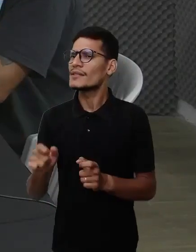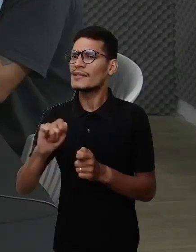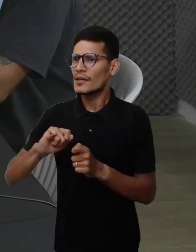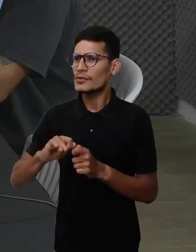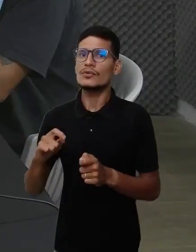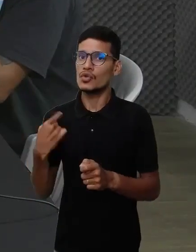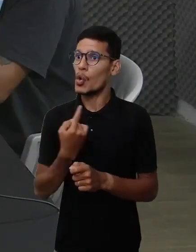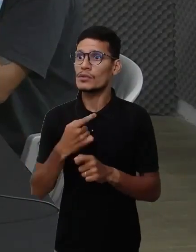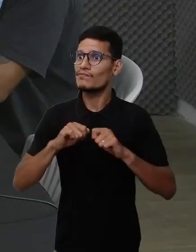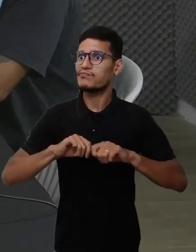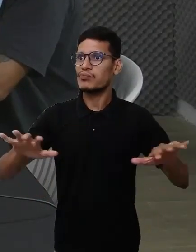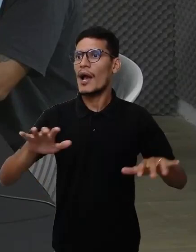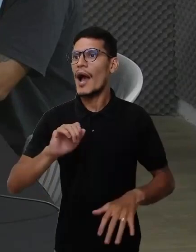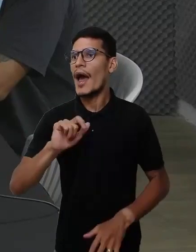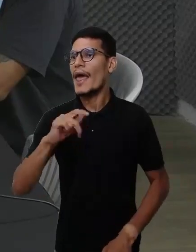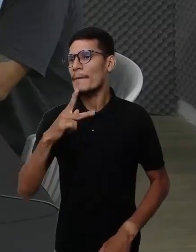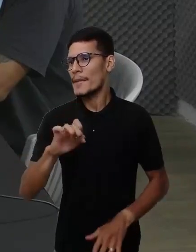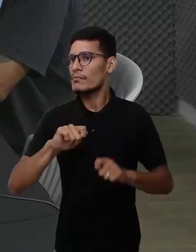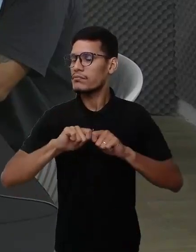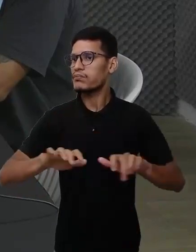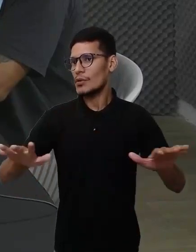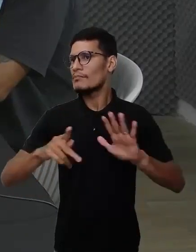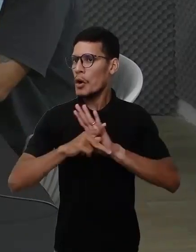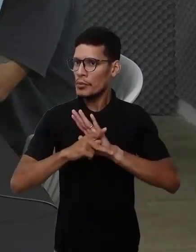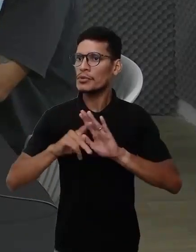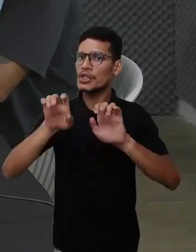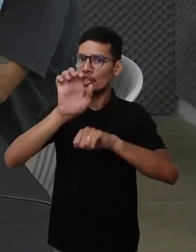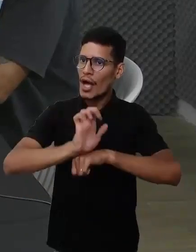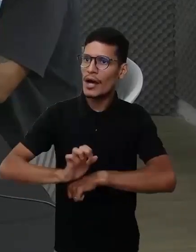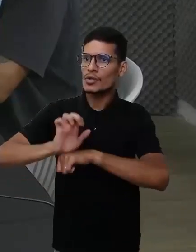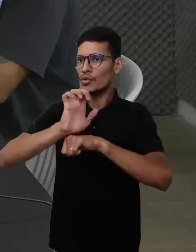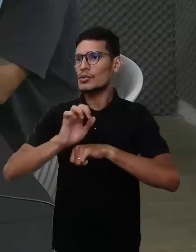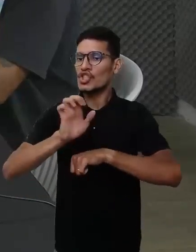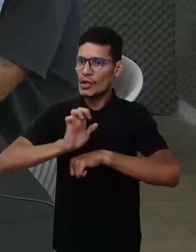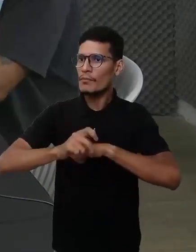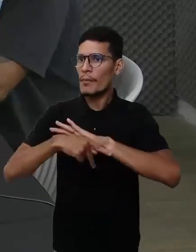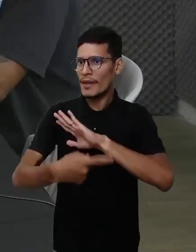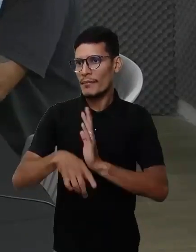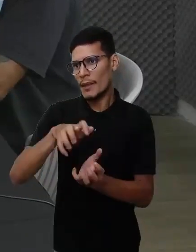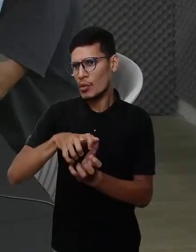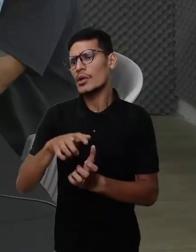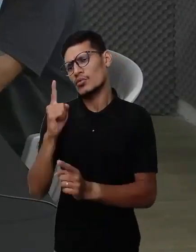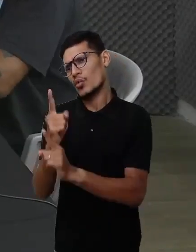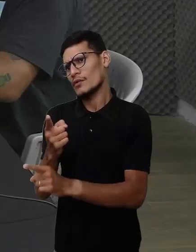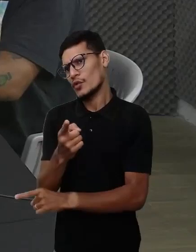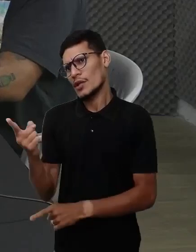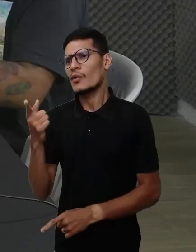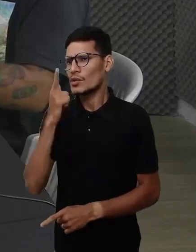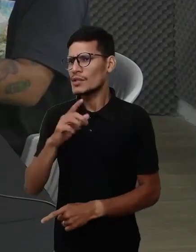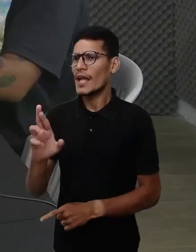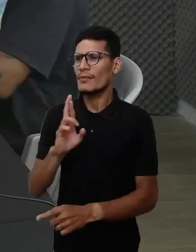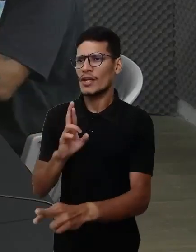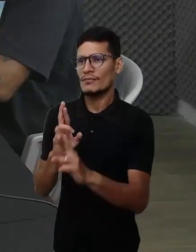estado de Pernambuco, né? O TV Alep está no estado de Pernambuco, Pô, que então massa, que massa. contamos com você para a gente encontrar resposta para todas essas coisas, esses papéis tanques.